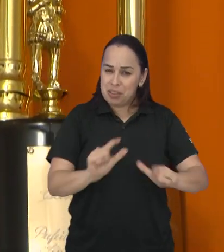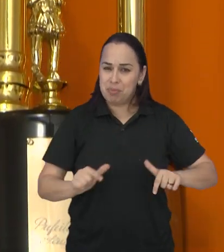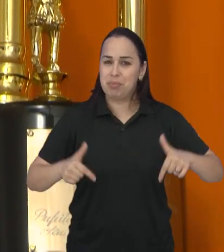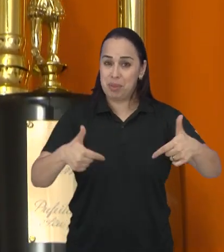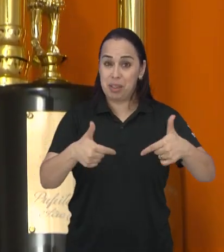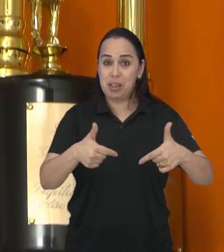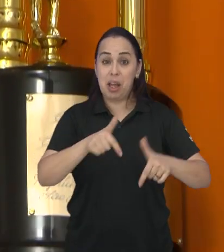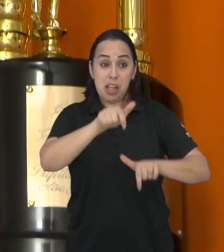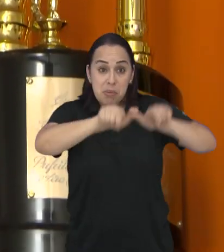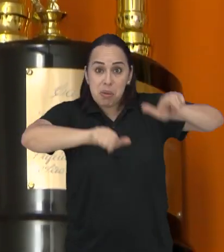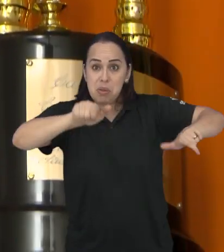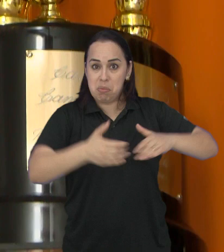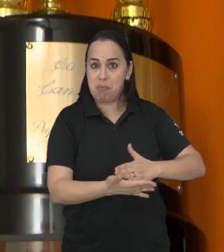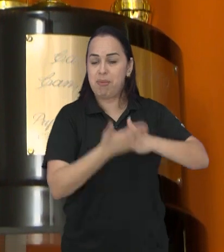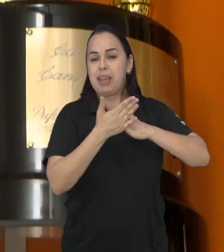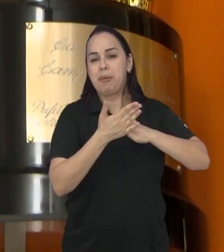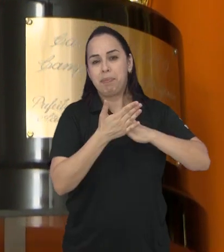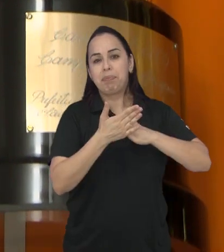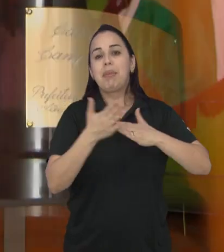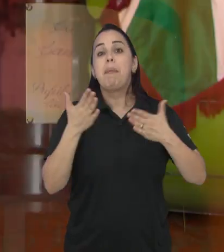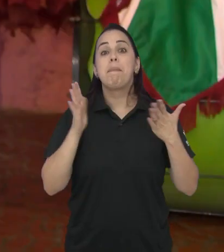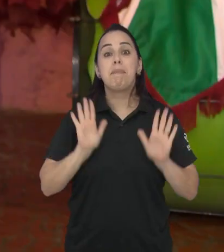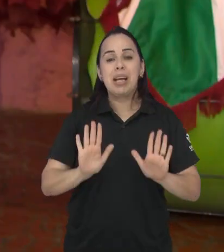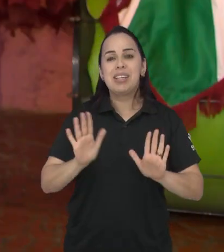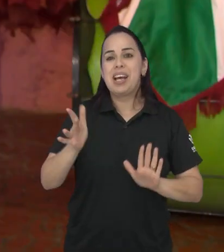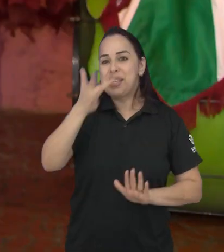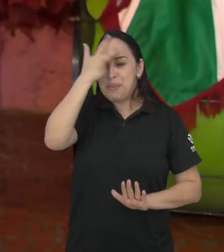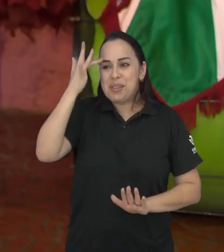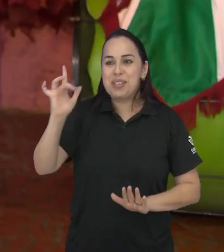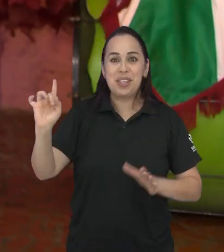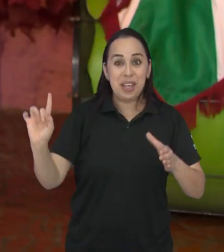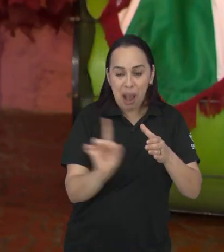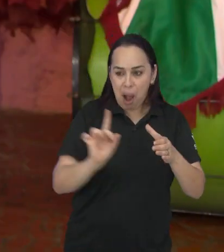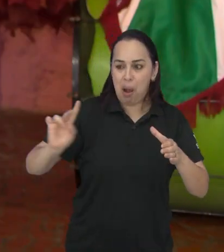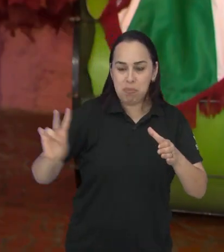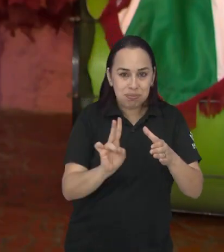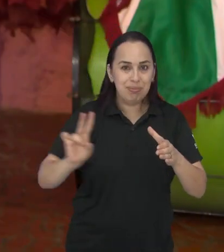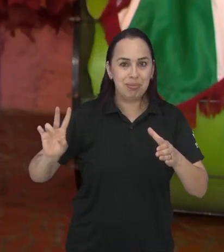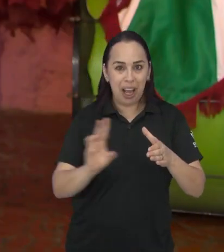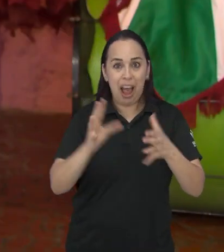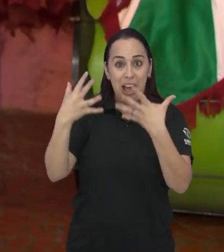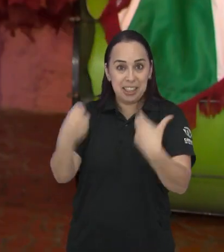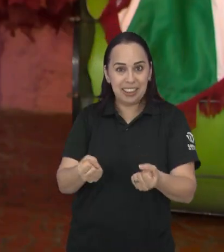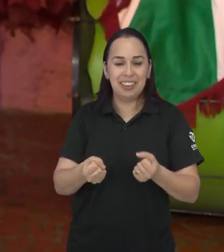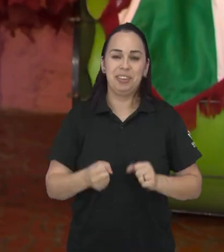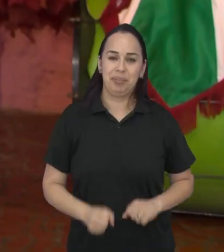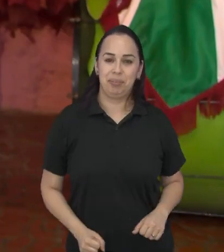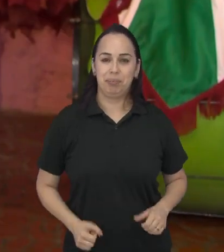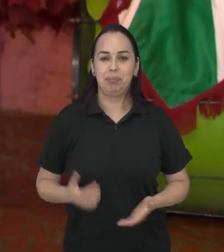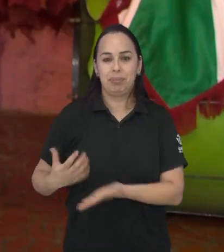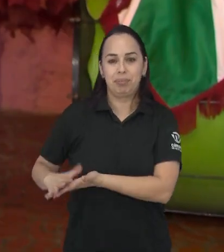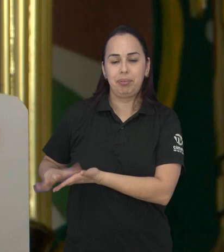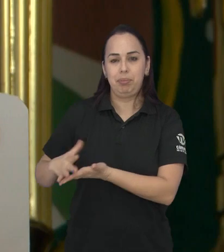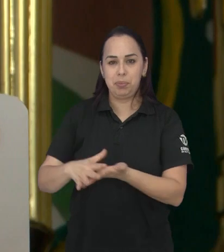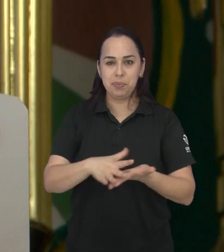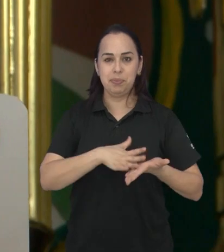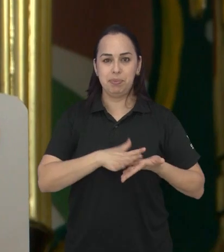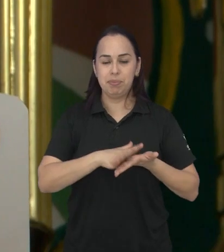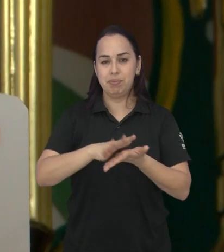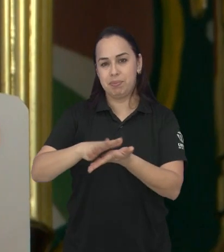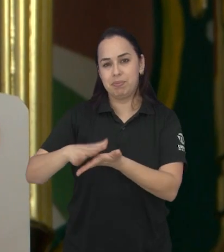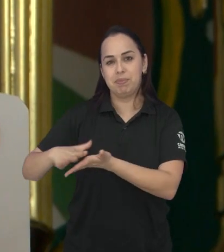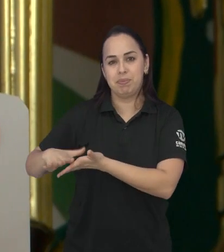né? É, muito engajamento de muitas pessoas, mas as pessoas queriam estar aqui, queriam entrar na escola de uma forma ou de outra.